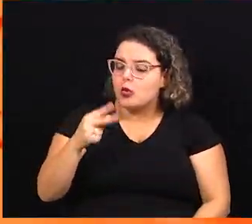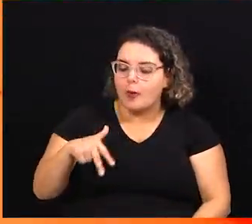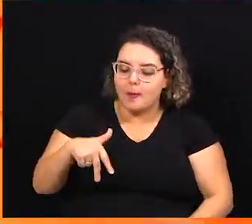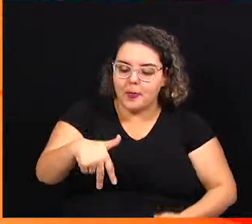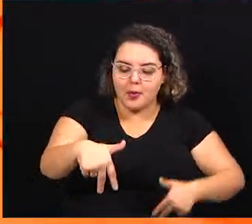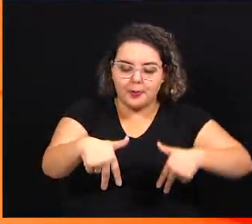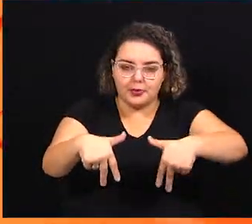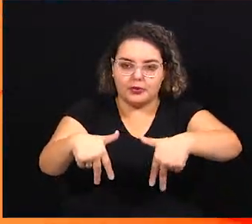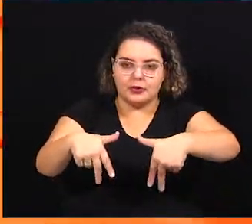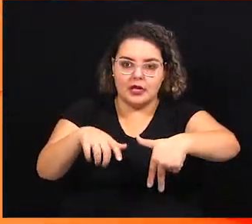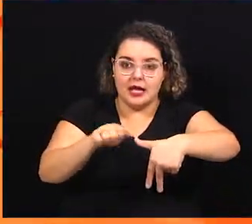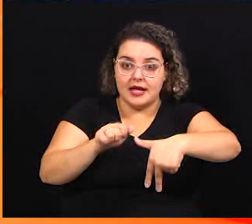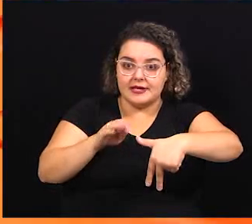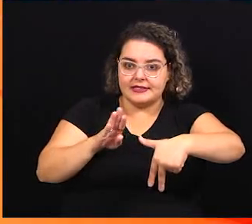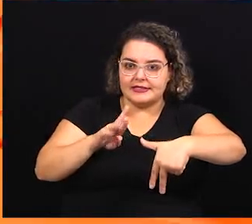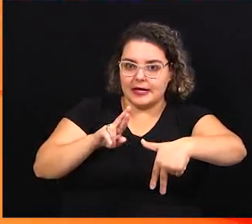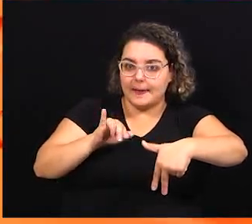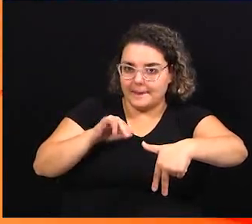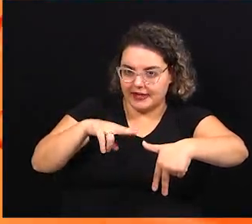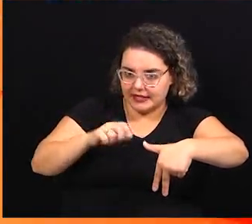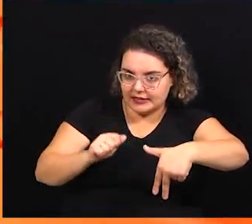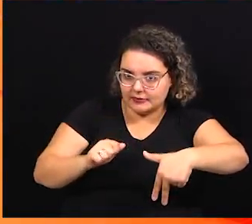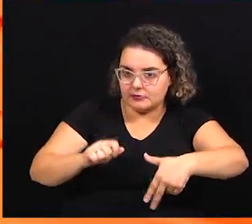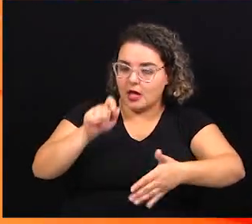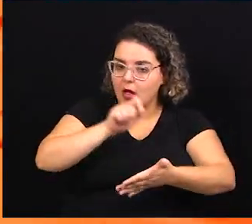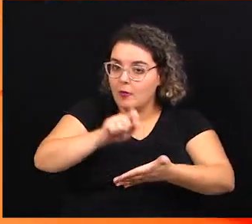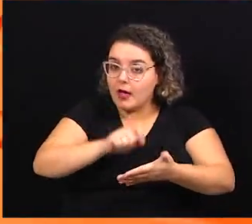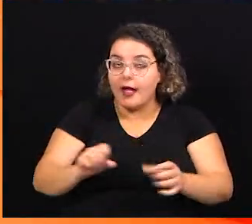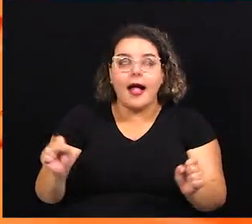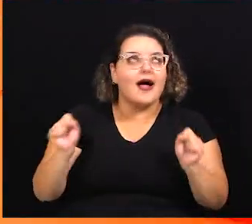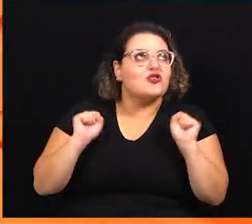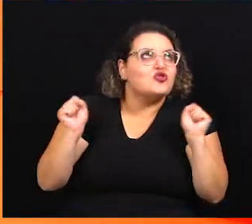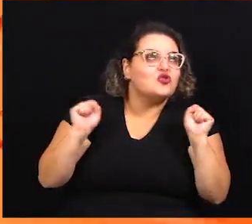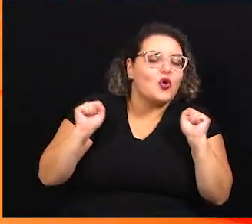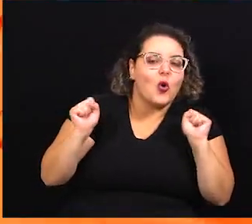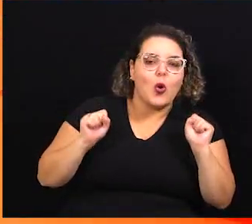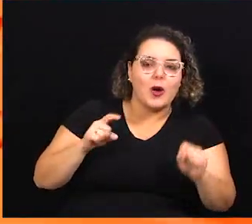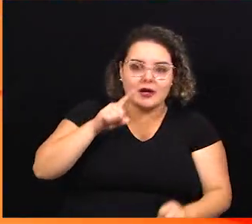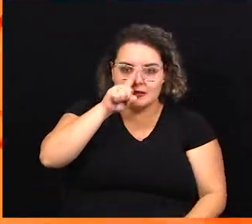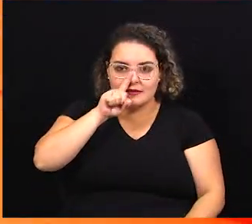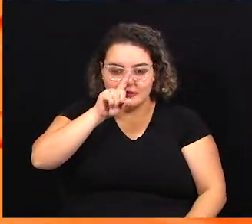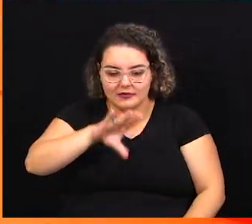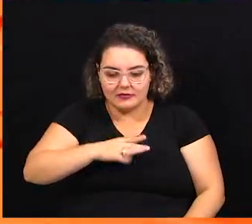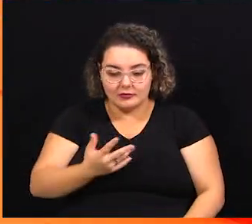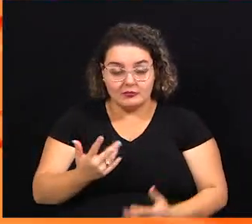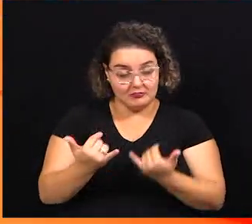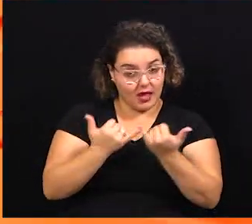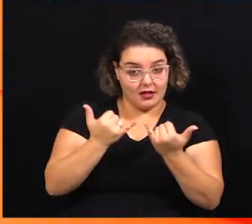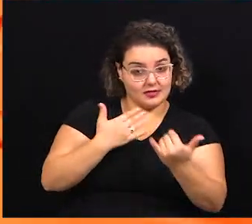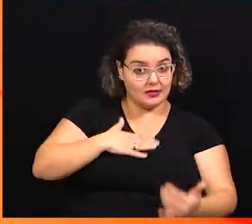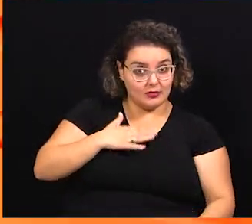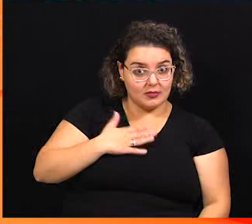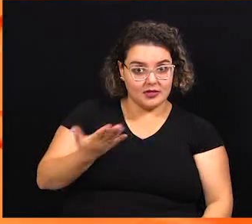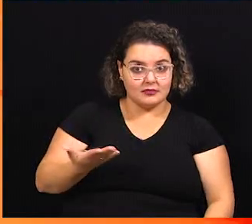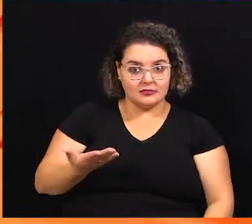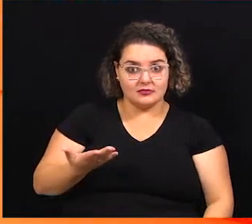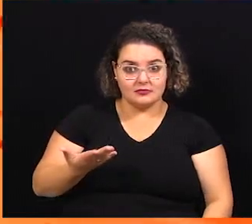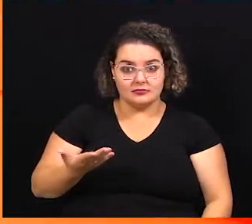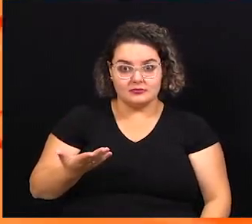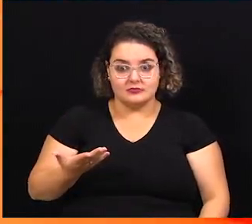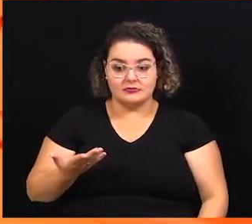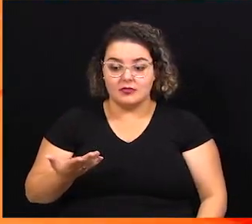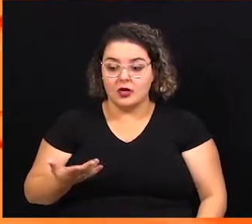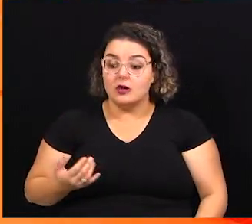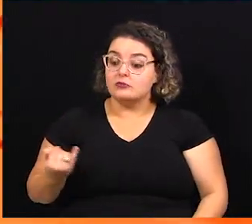protagonistas. A Sabrina Barlavento é uma escritora que ela ama aventura por razões semelhantes às minhas e ela ganhou um prêmio